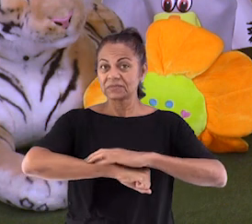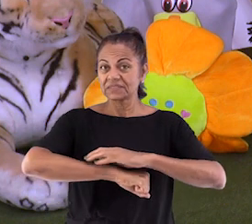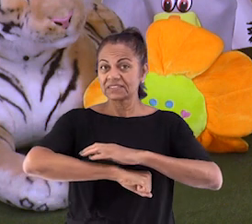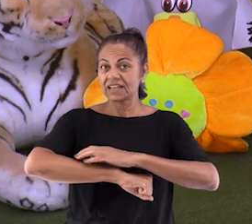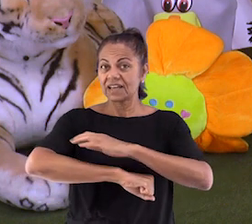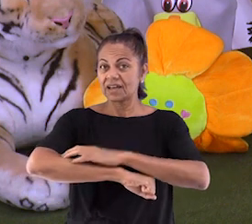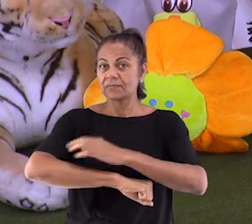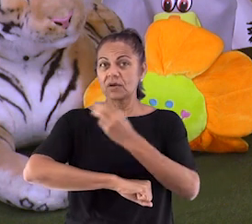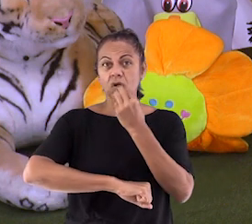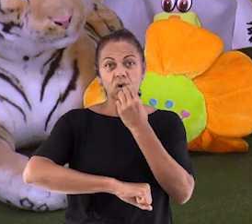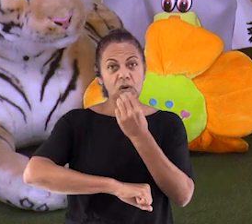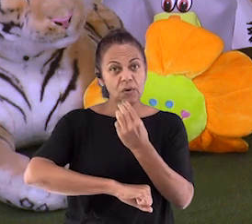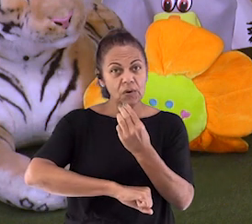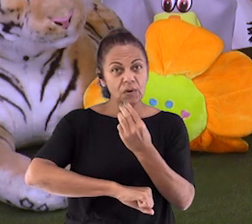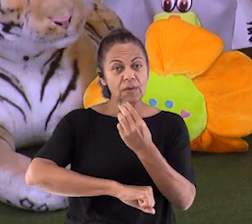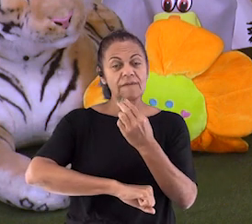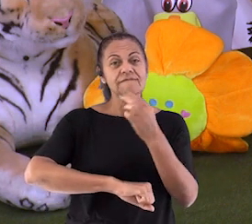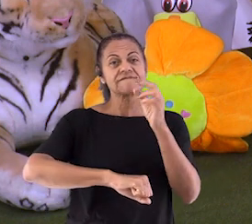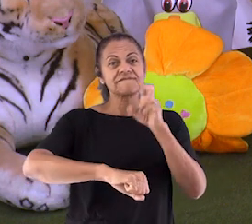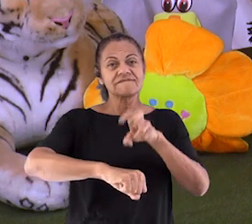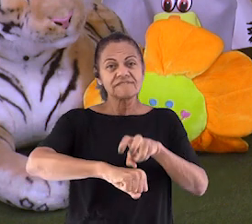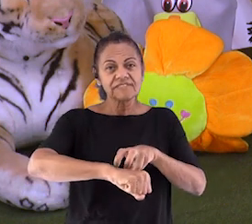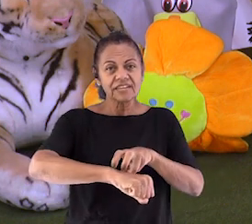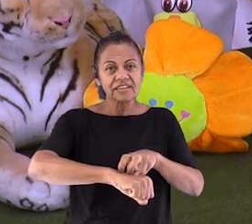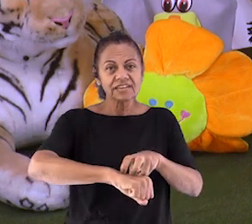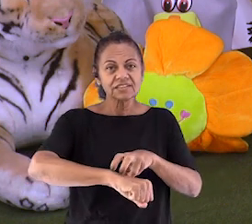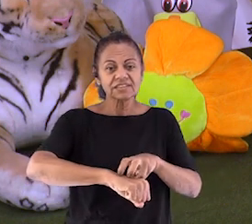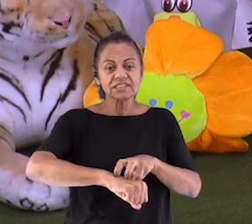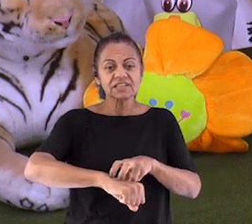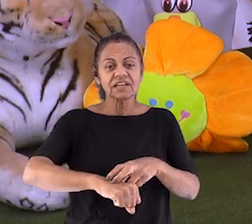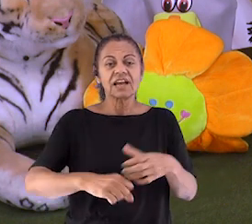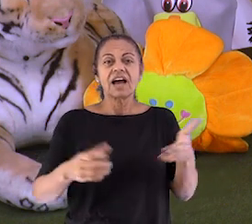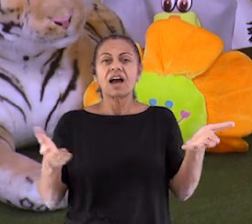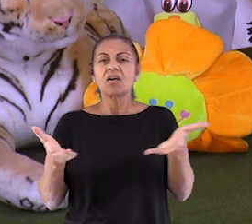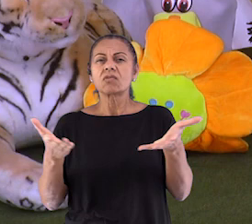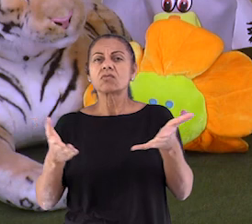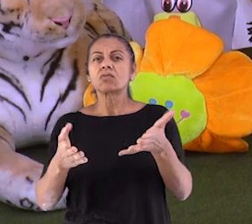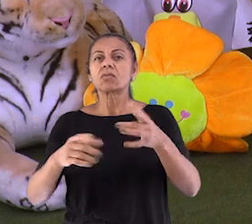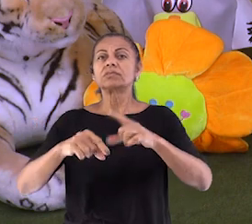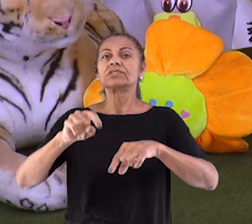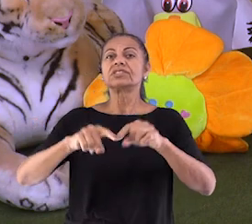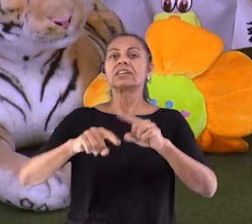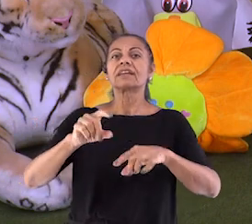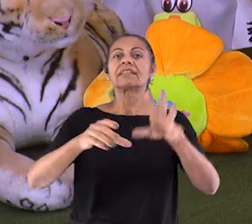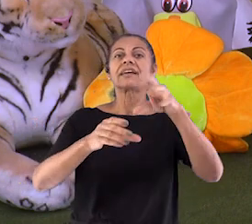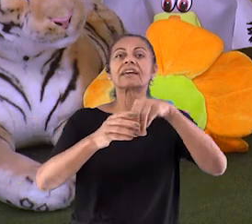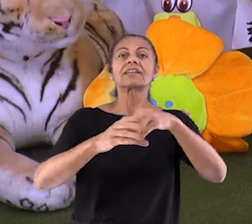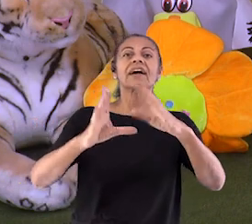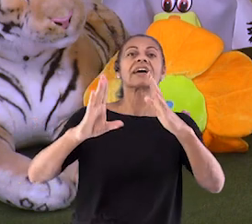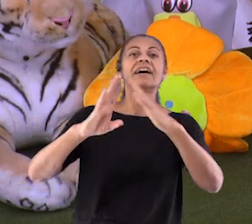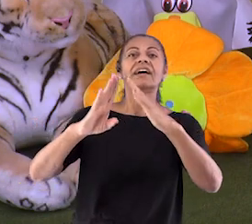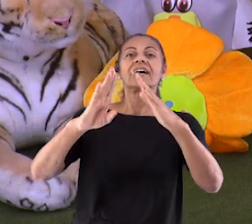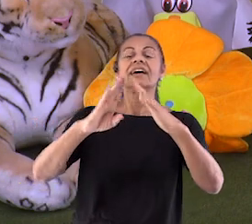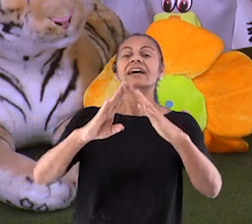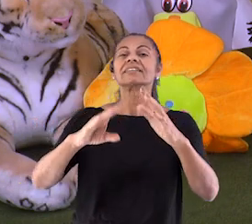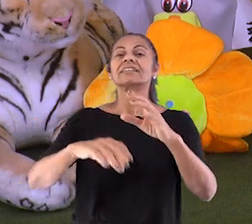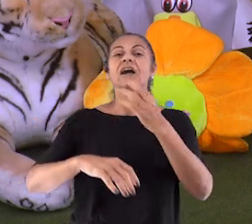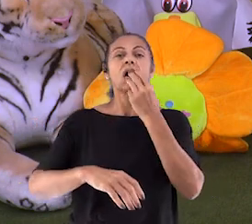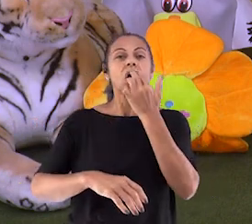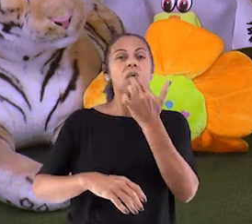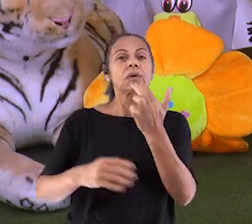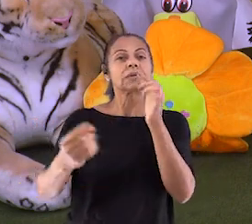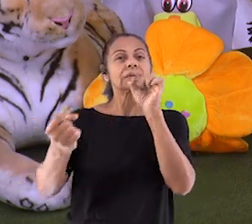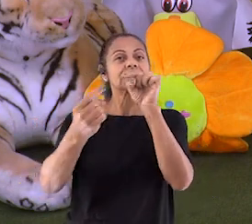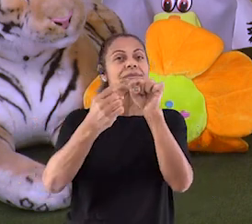Da cor verde. Então, vamos procurar algum objeto por aí que seja dessa